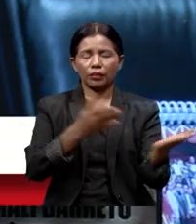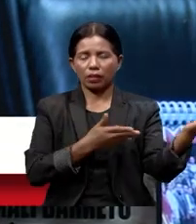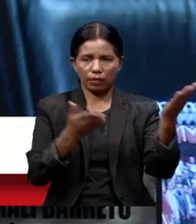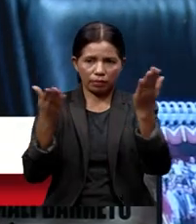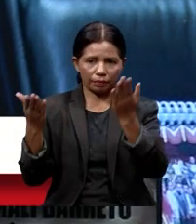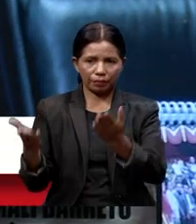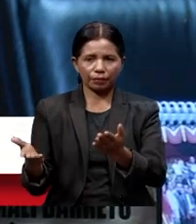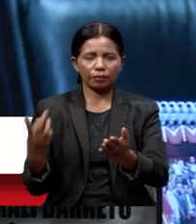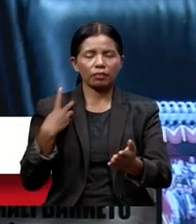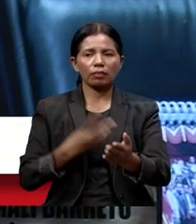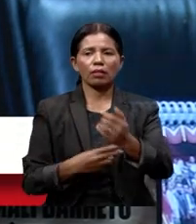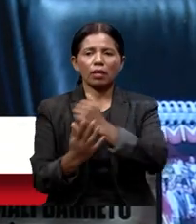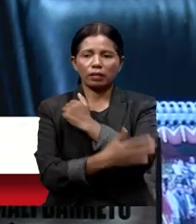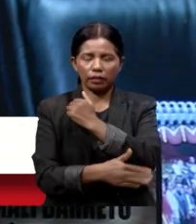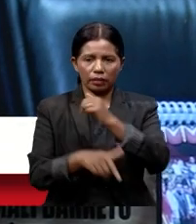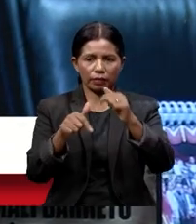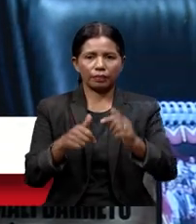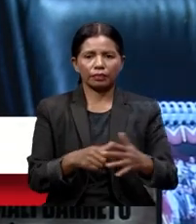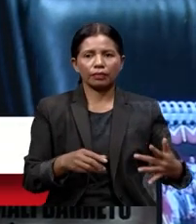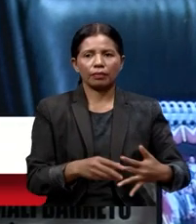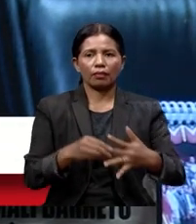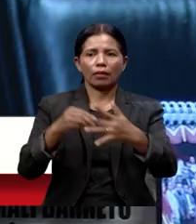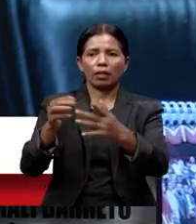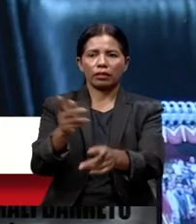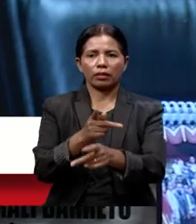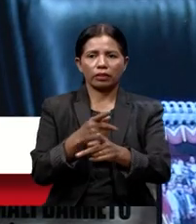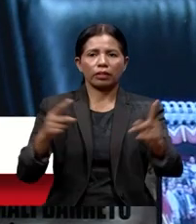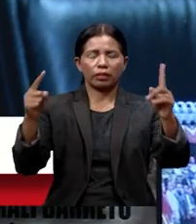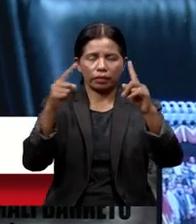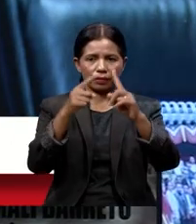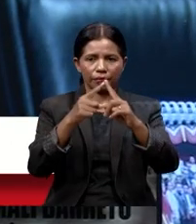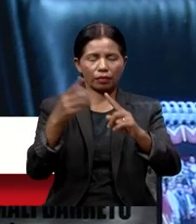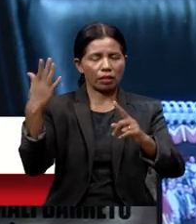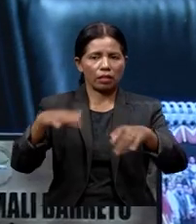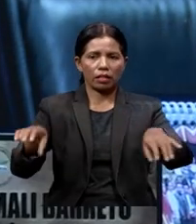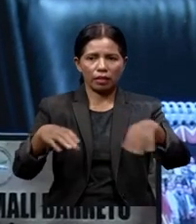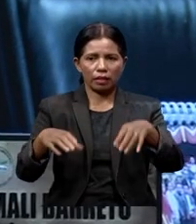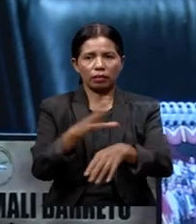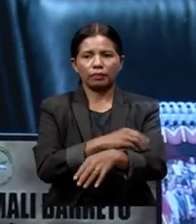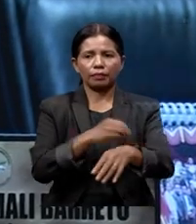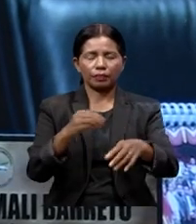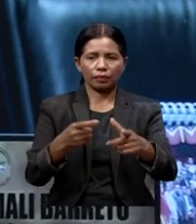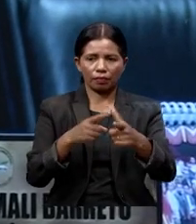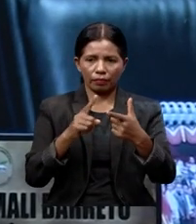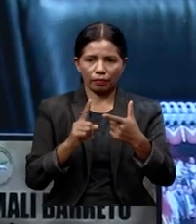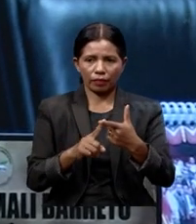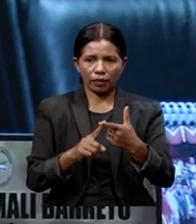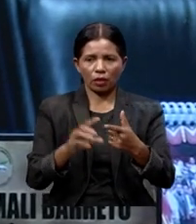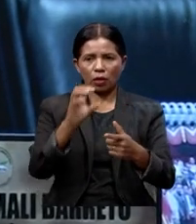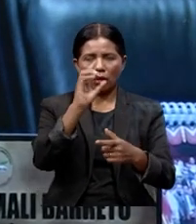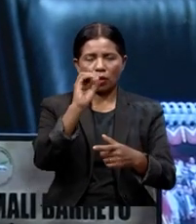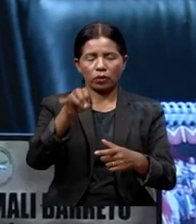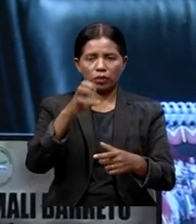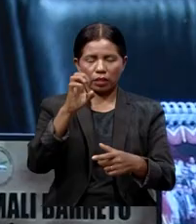ir a Itaniara e Lara. Liliu, a tu assegura, Liliu, vai ir a sistema single window, ou janela